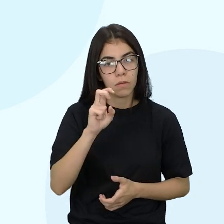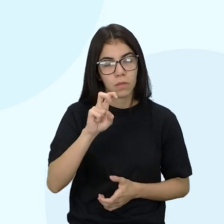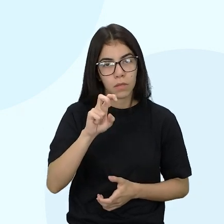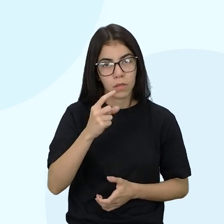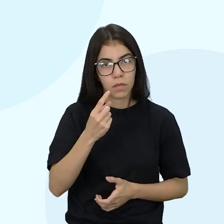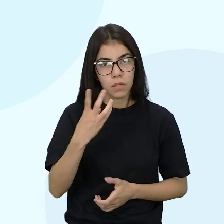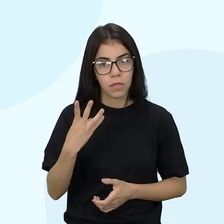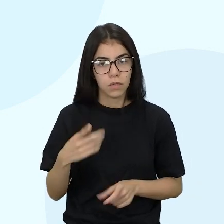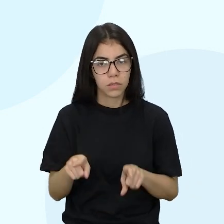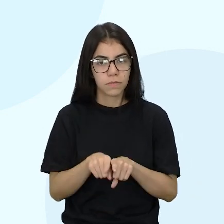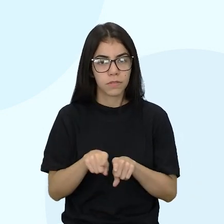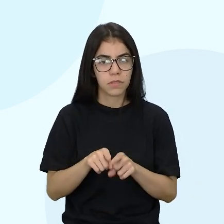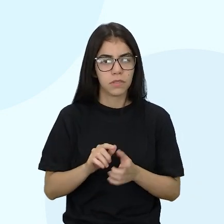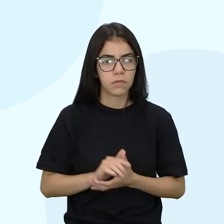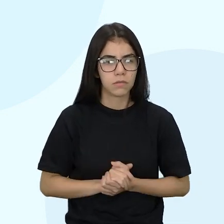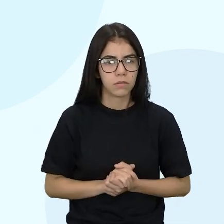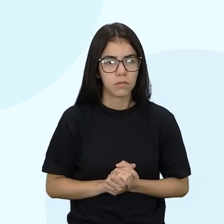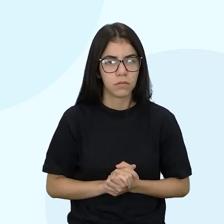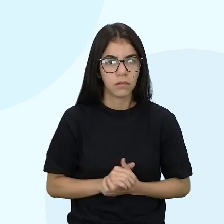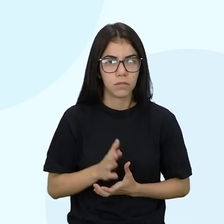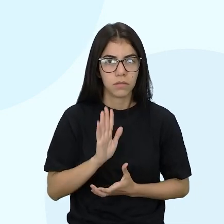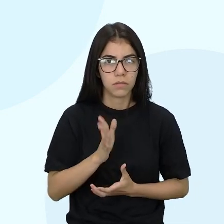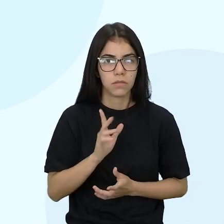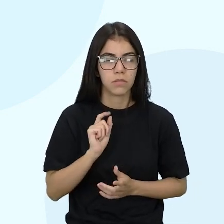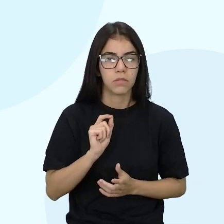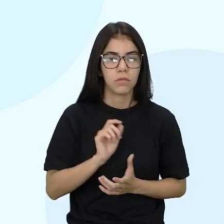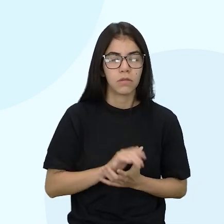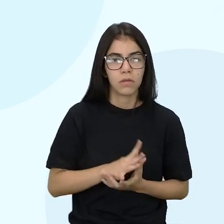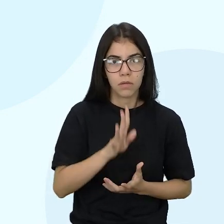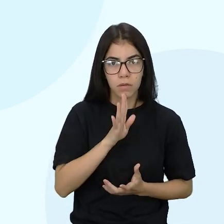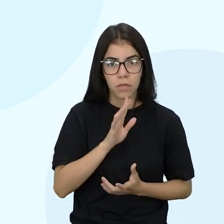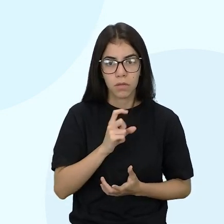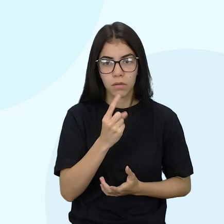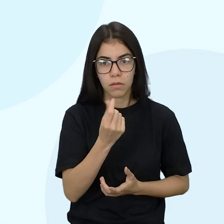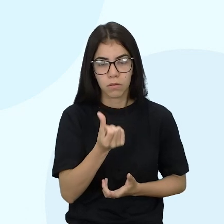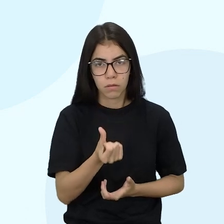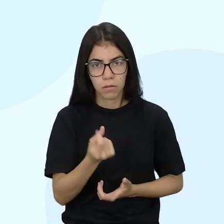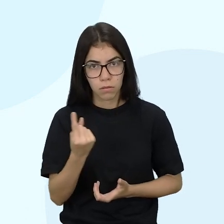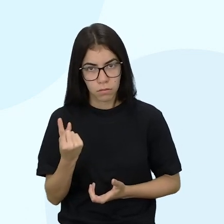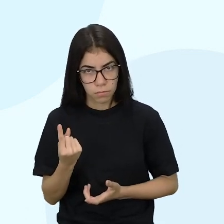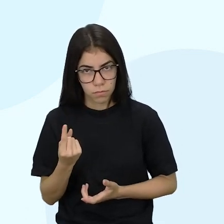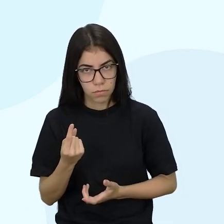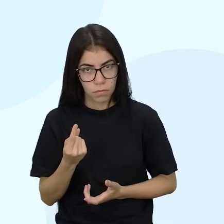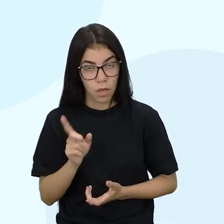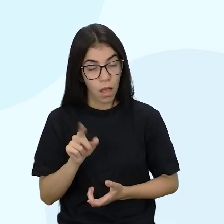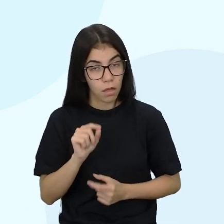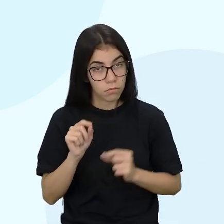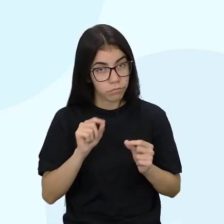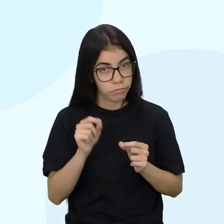1.514 terras quilombolas, porém apenas 161 delas estão